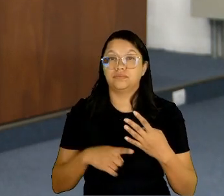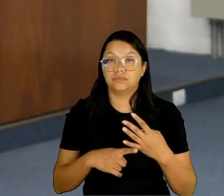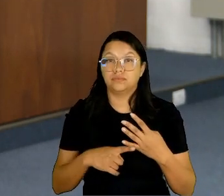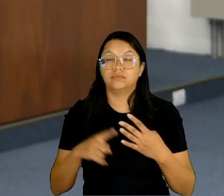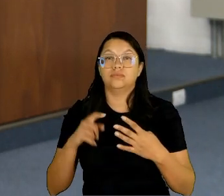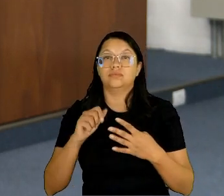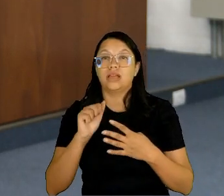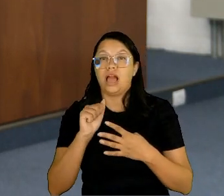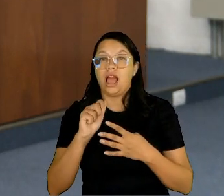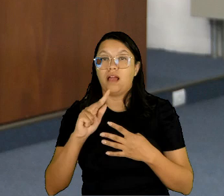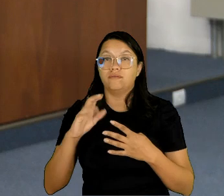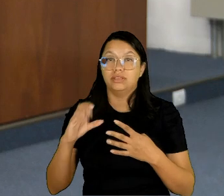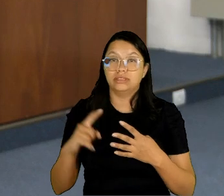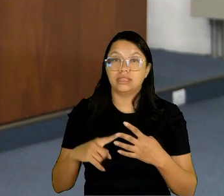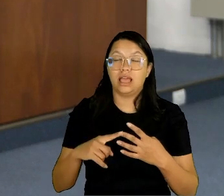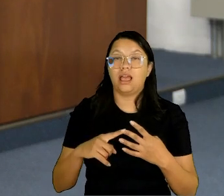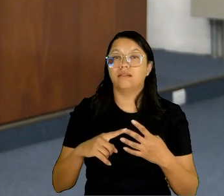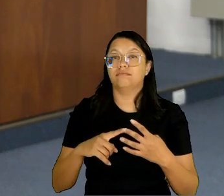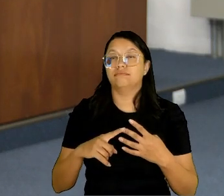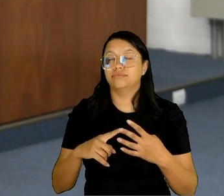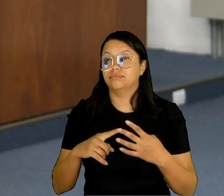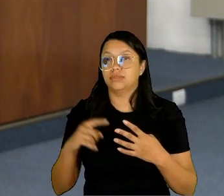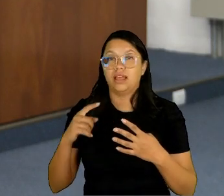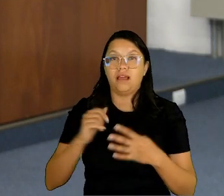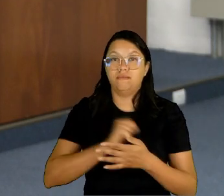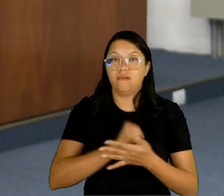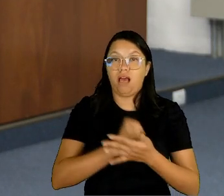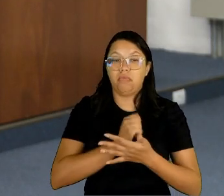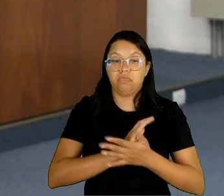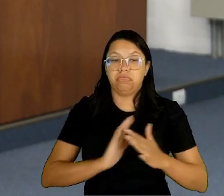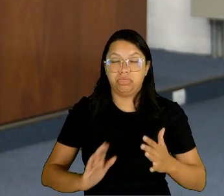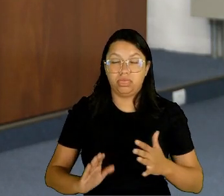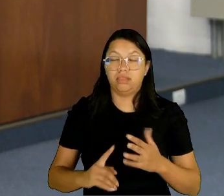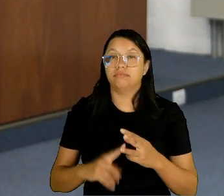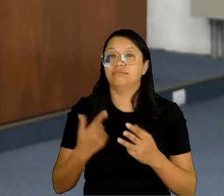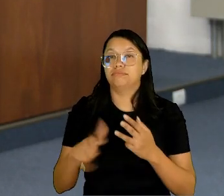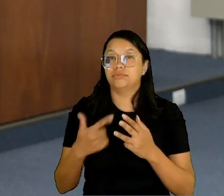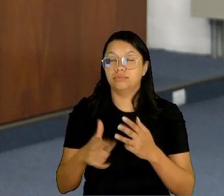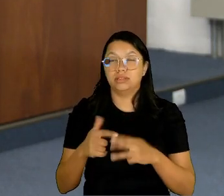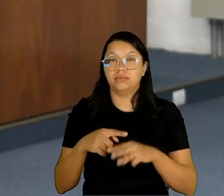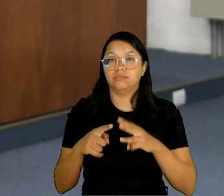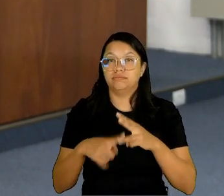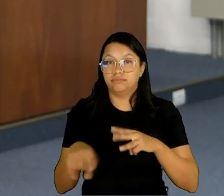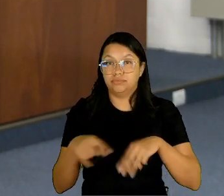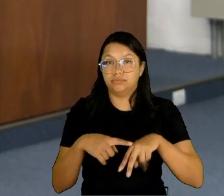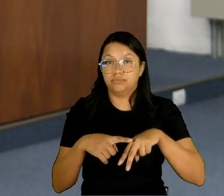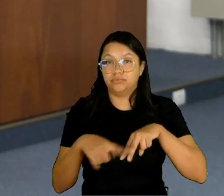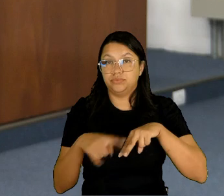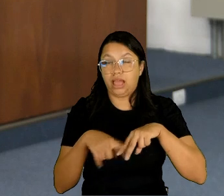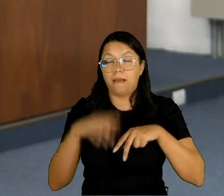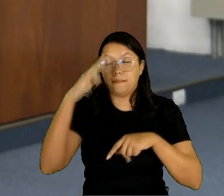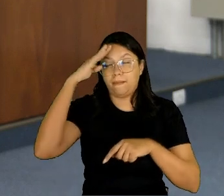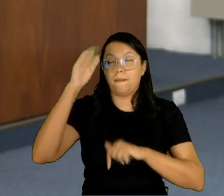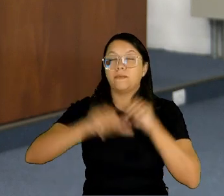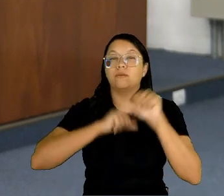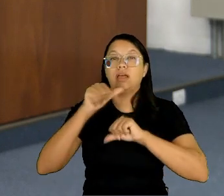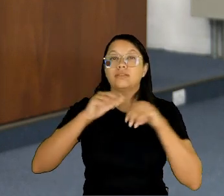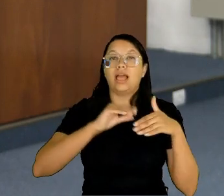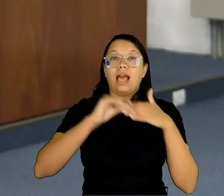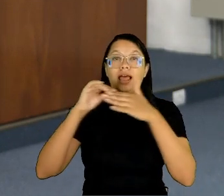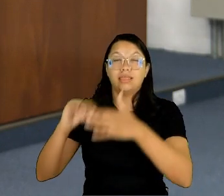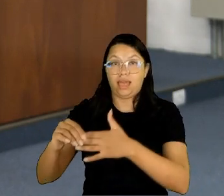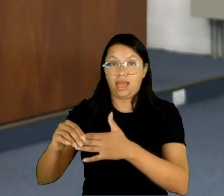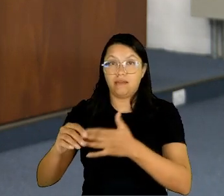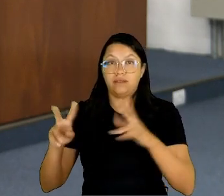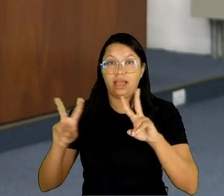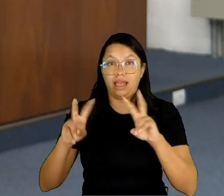de infarto, de AVC, de isquemia nos membros inferiores. E as principais alterações que levam